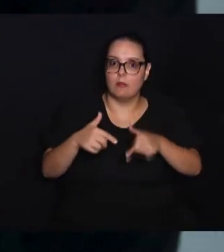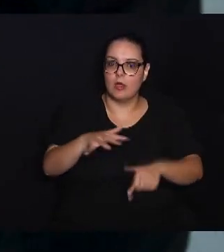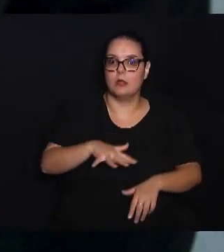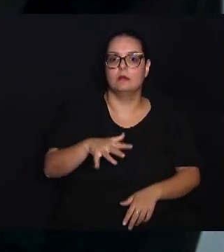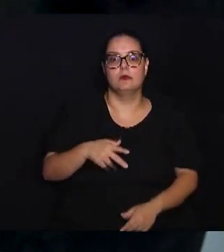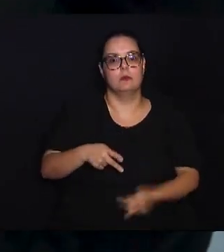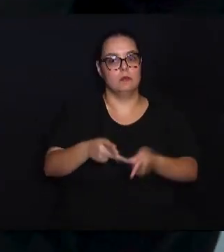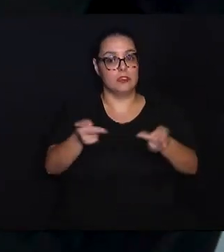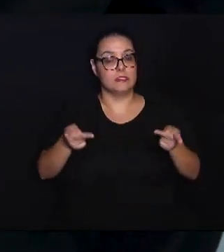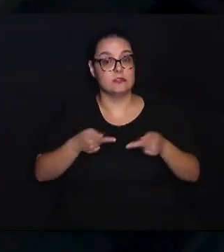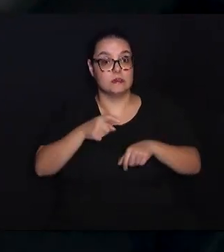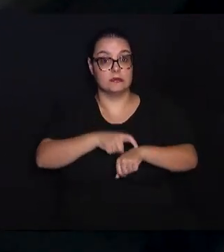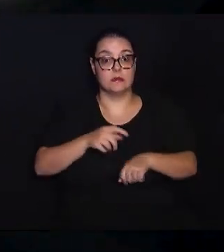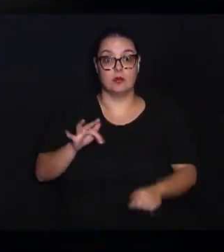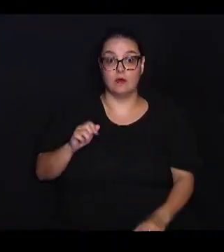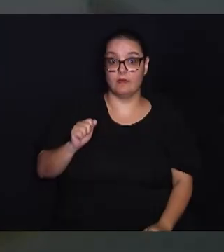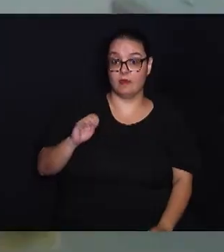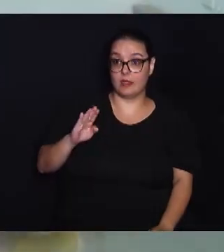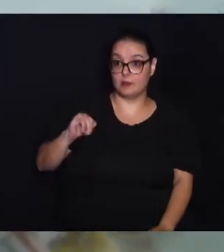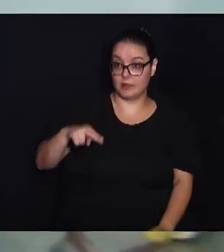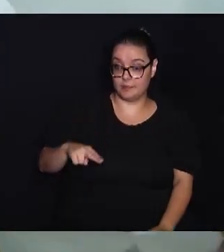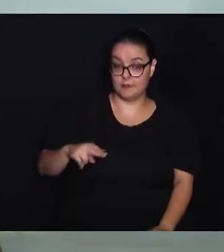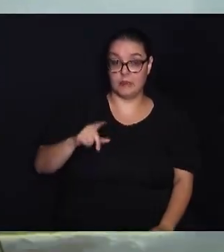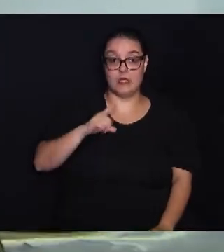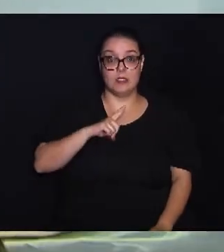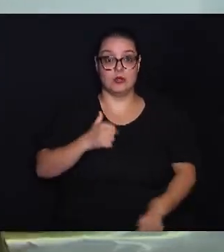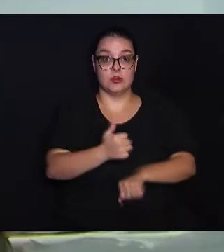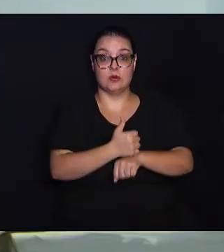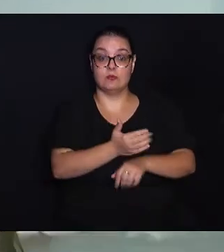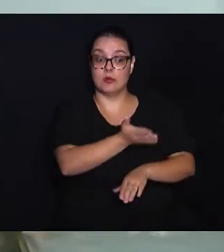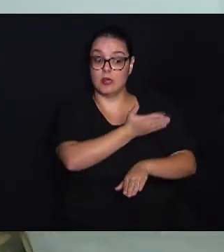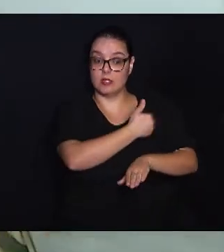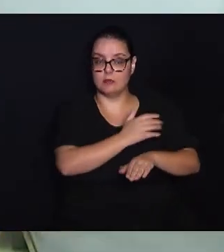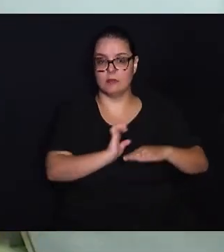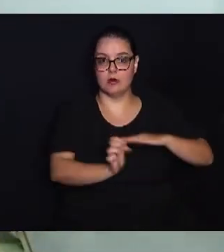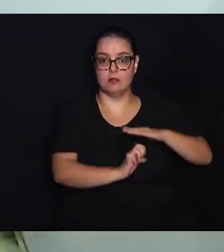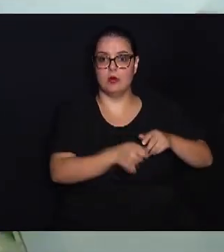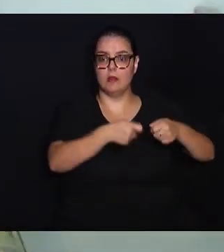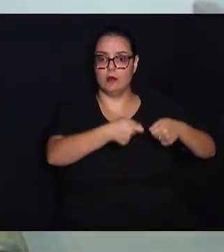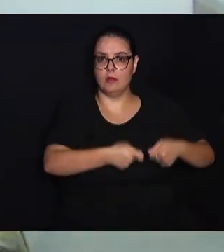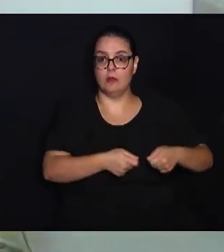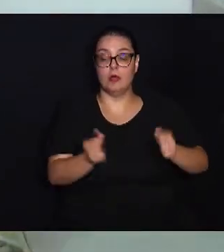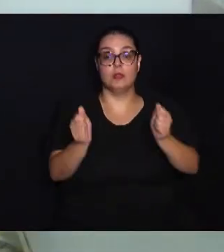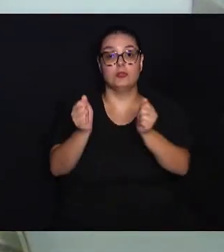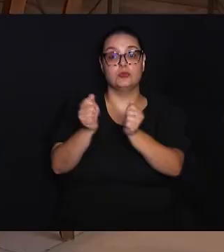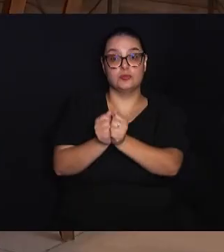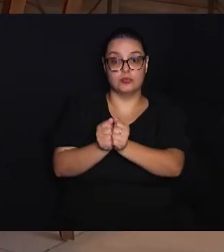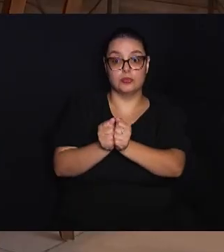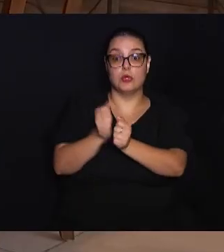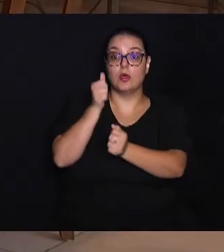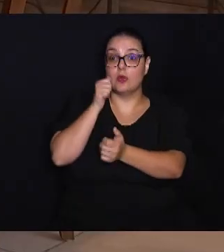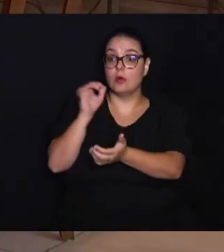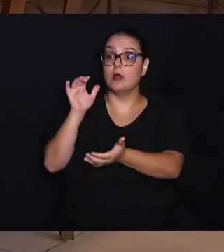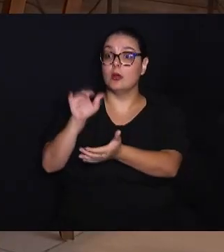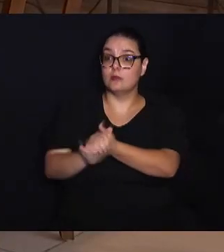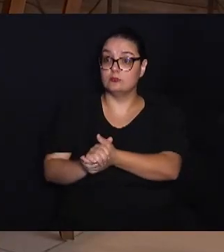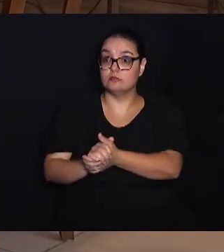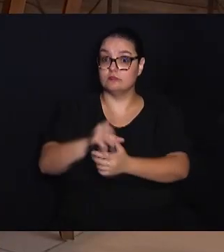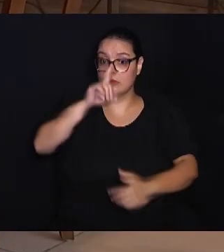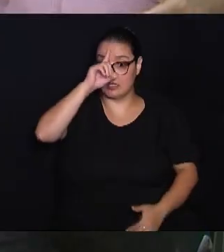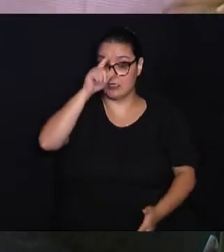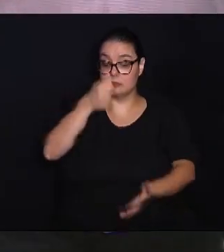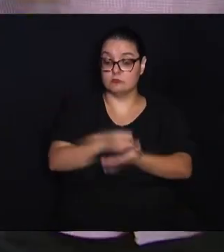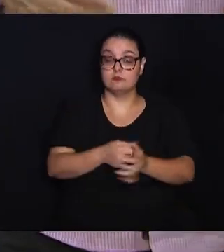operações no país neste cenário o Fabian que tinha uma carreira corporativa consolidada juntamente com a